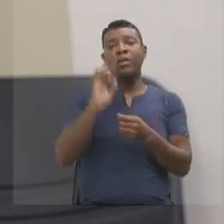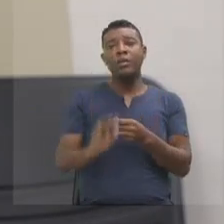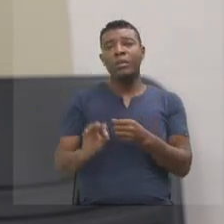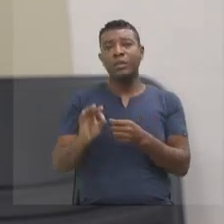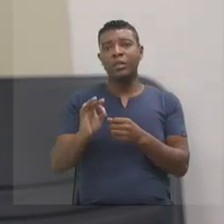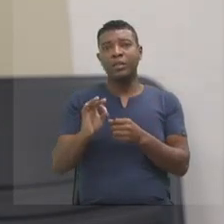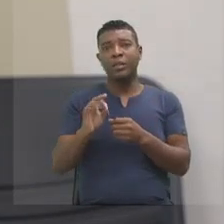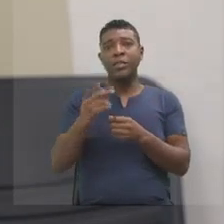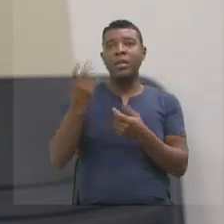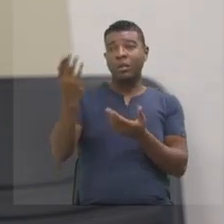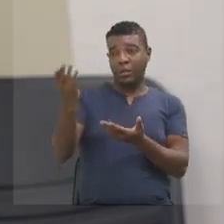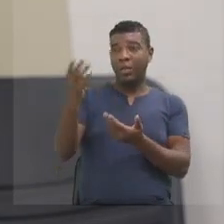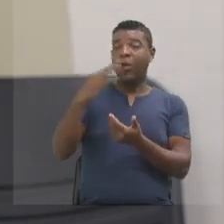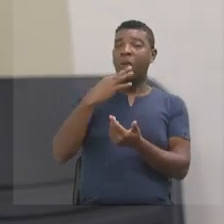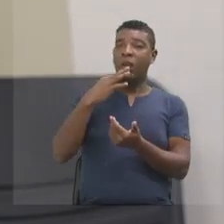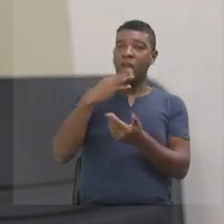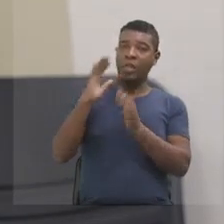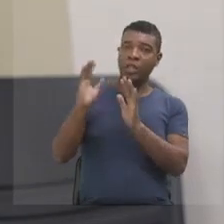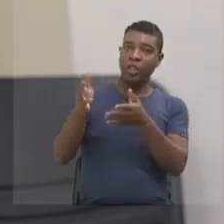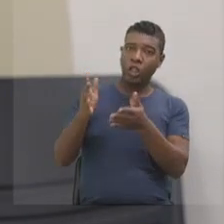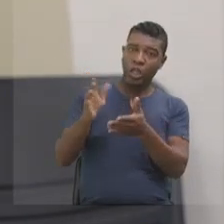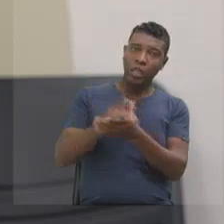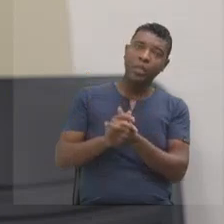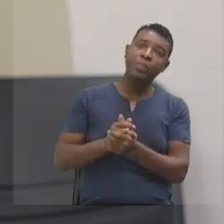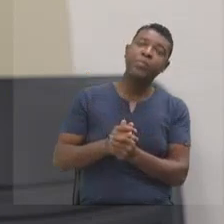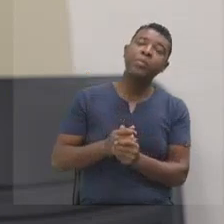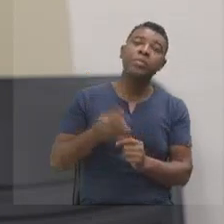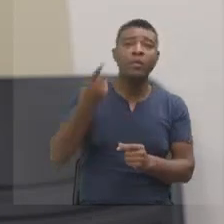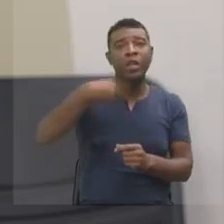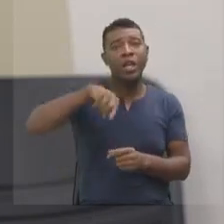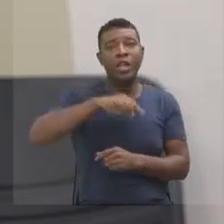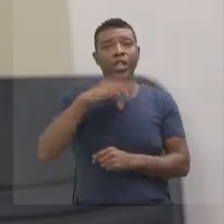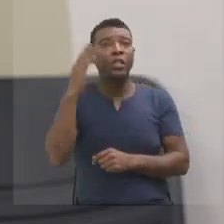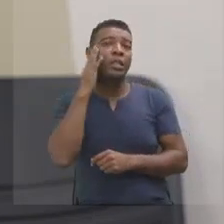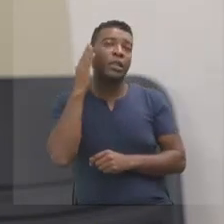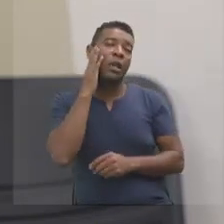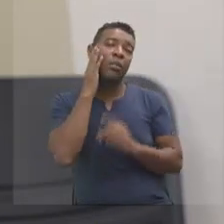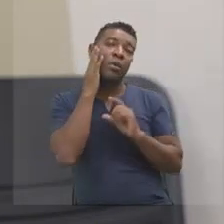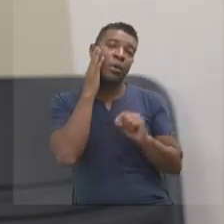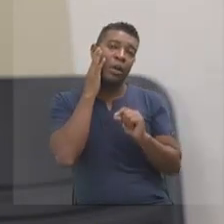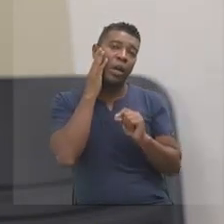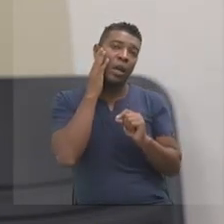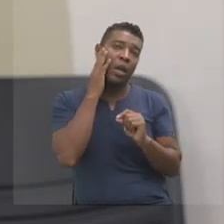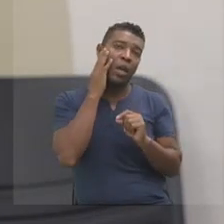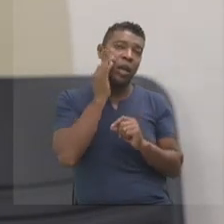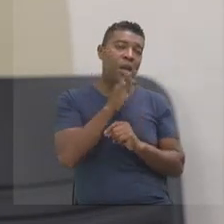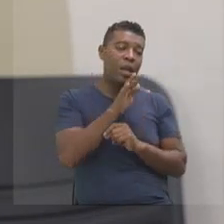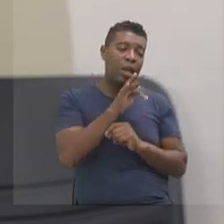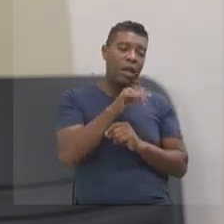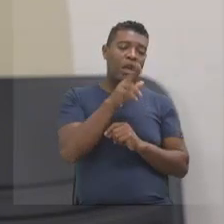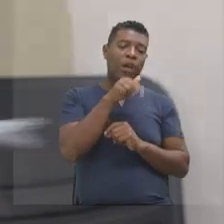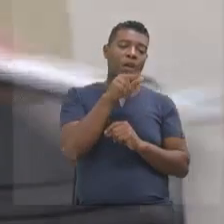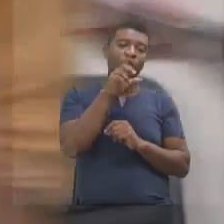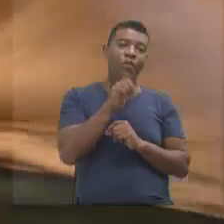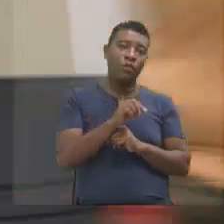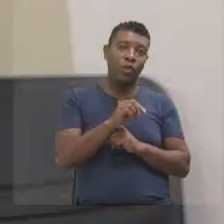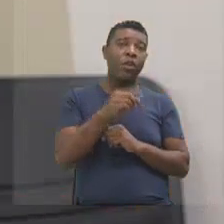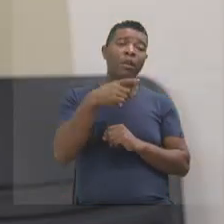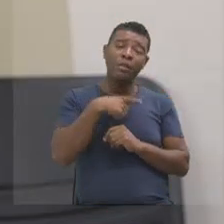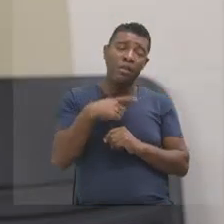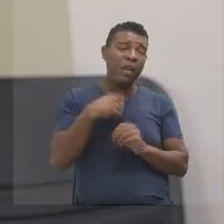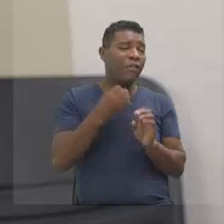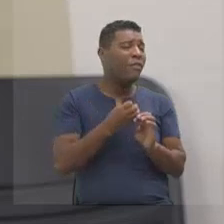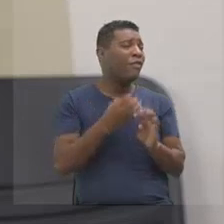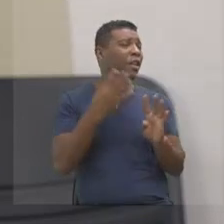deputado Wellington Prado também conhece bem e a gente sabe que na no fundo tem fila em todos os lugares de Oncologia né a gente não